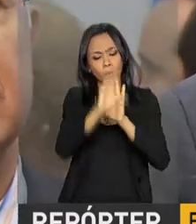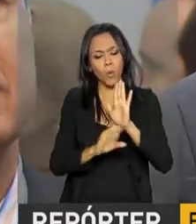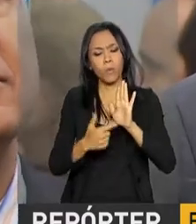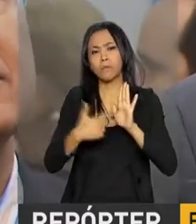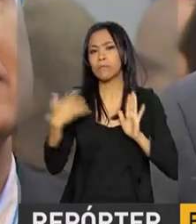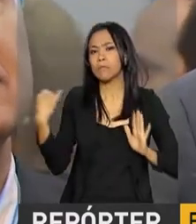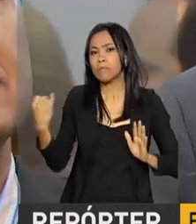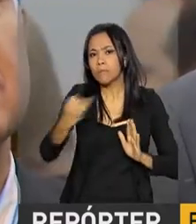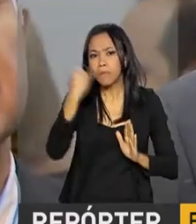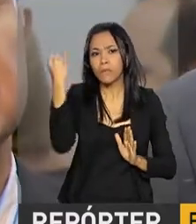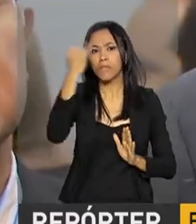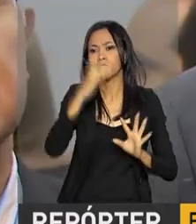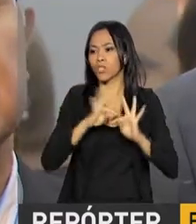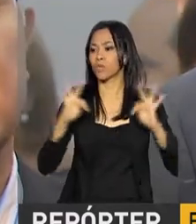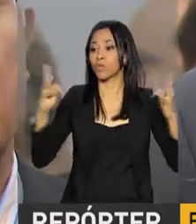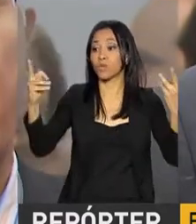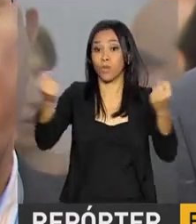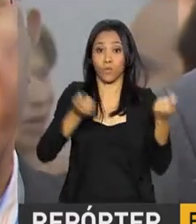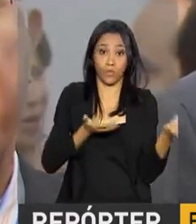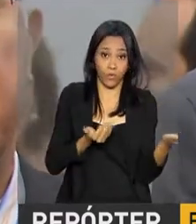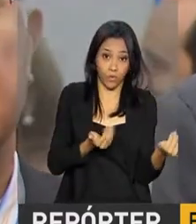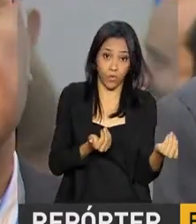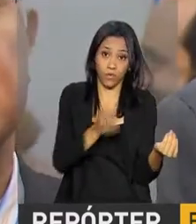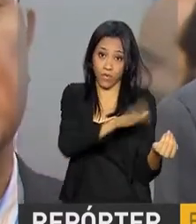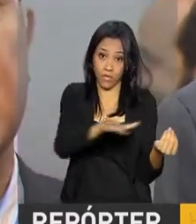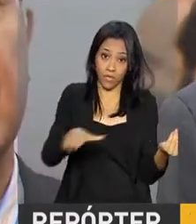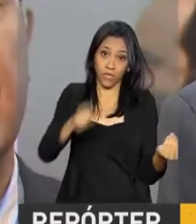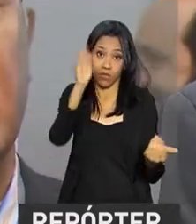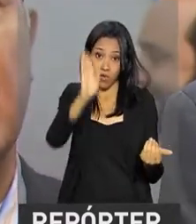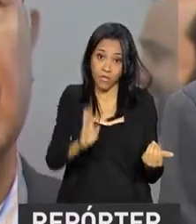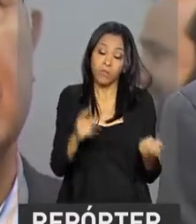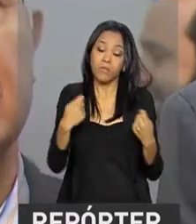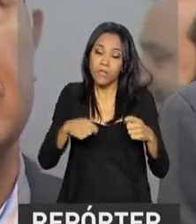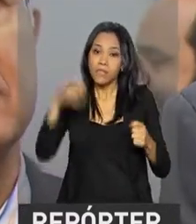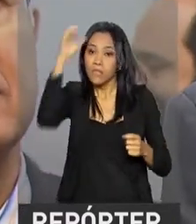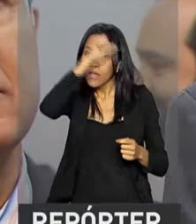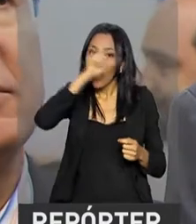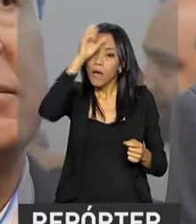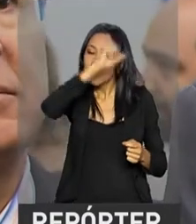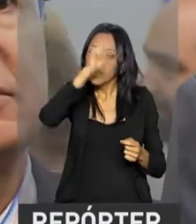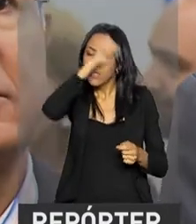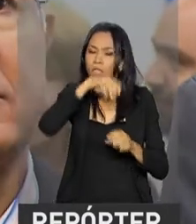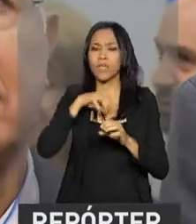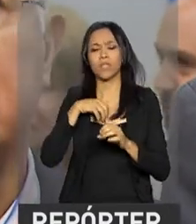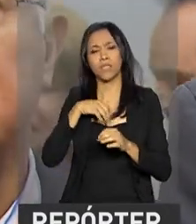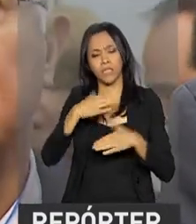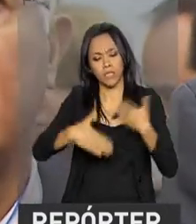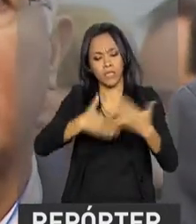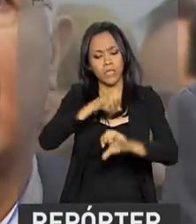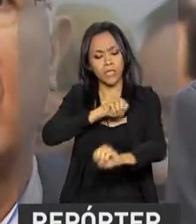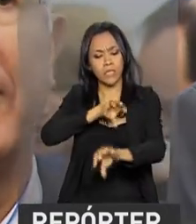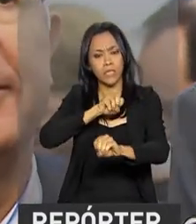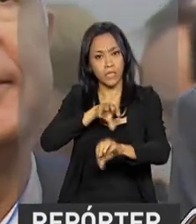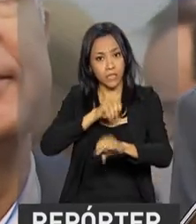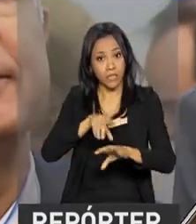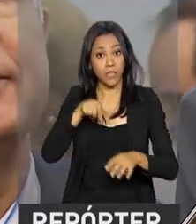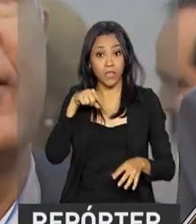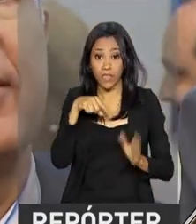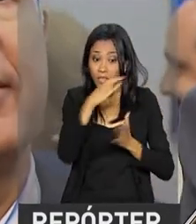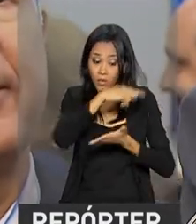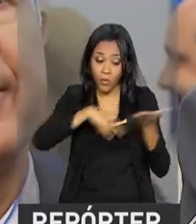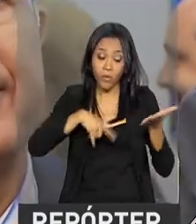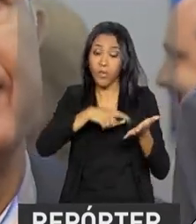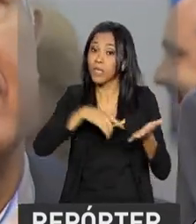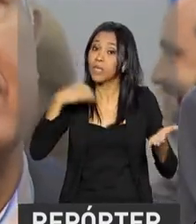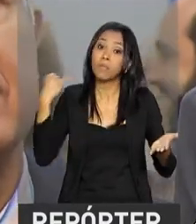aprendizados essenciais que todos os jovens e crianças do Brasil inteiro devem aprender no processo educacional e passa a ser um documento referencial importante para a